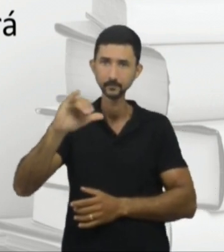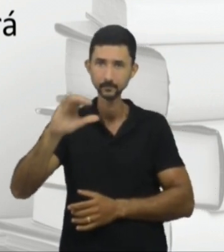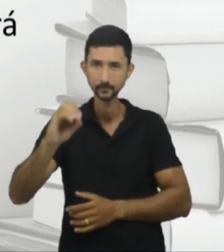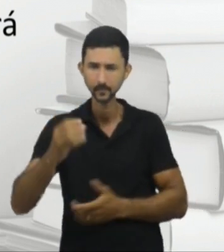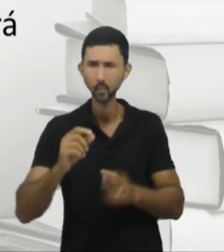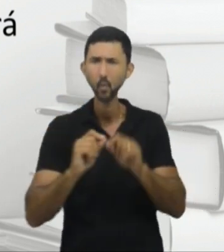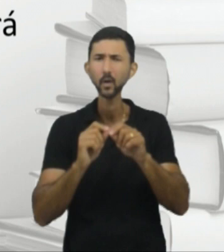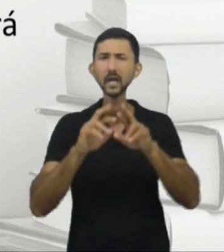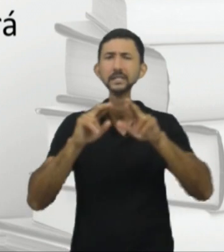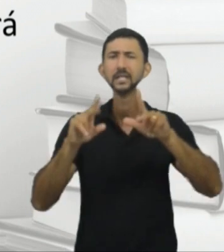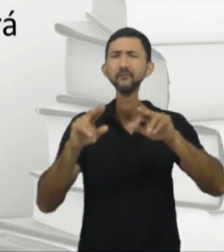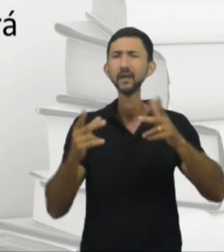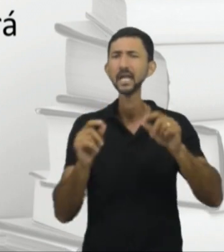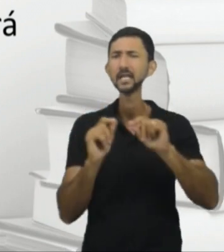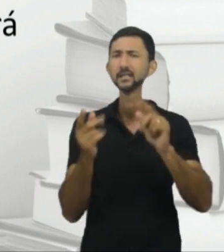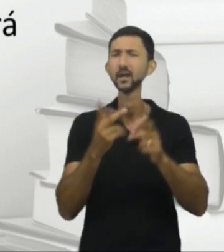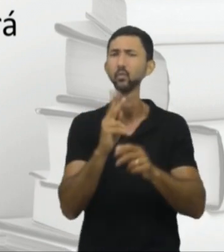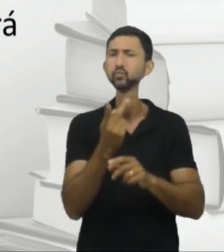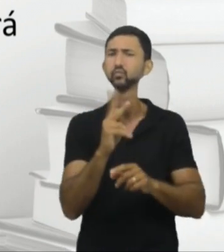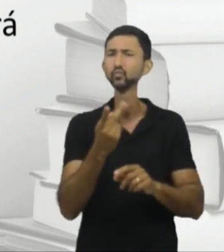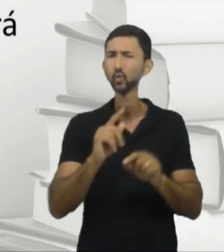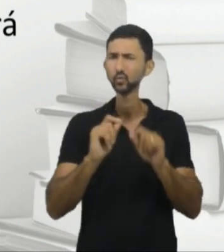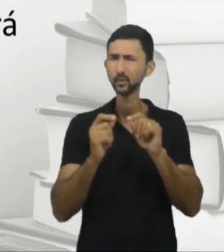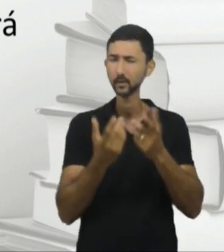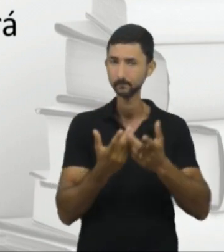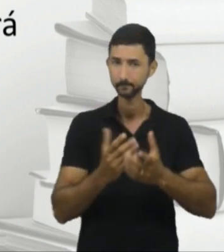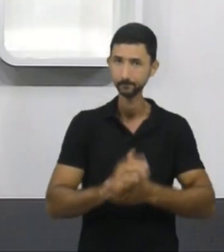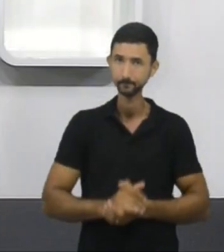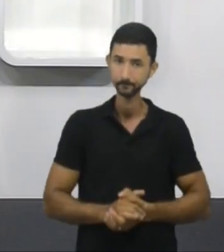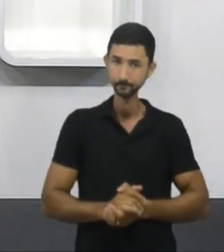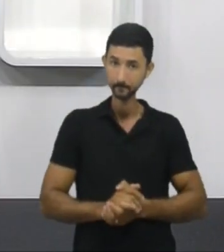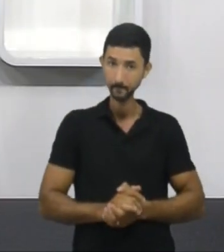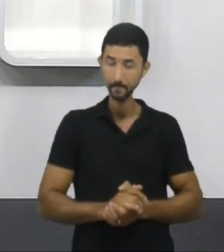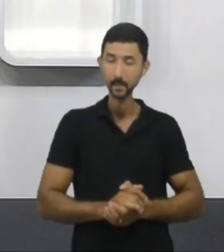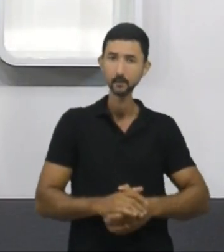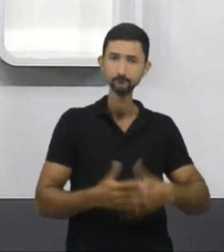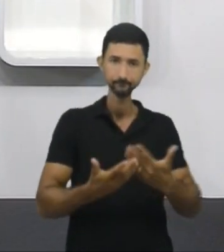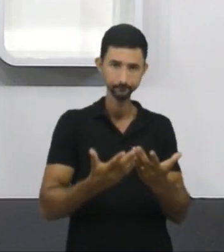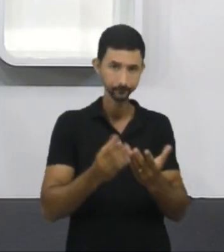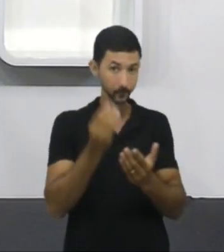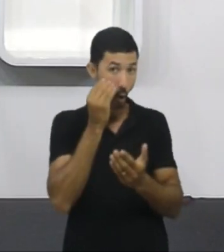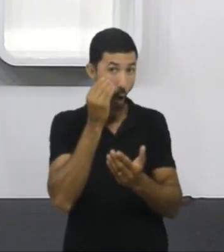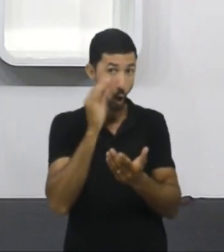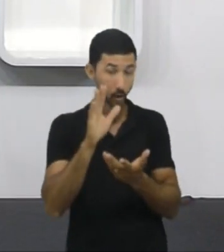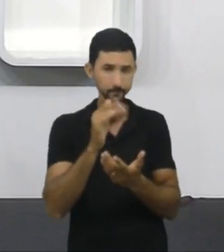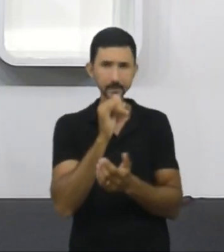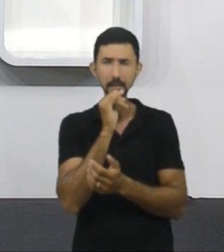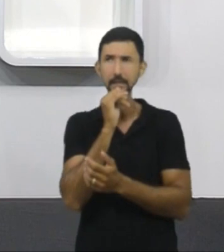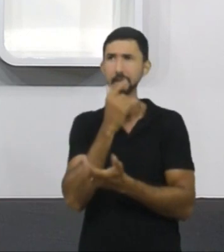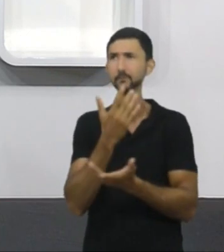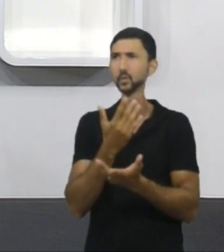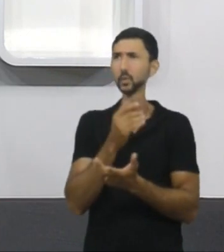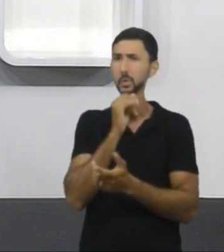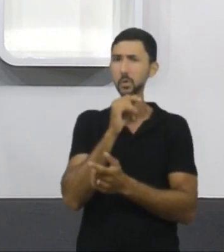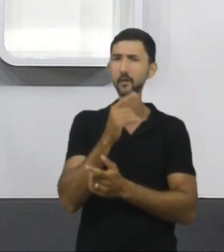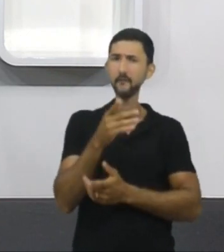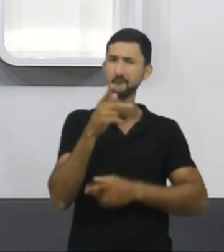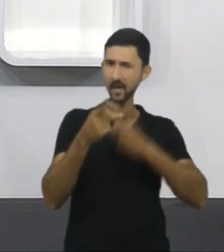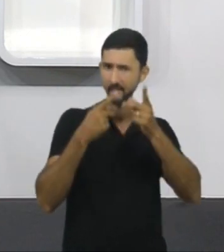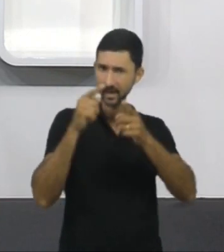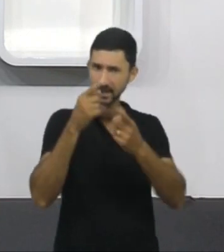entre oposição e acréscimo? Presta atenção. Quando você diz, por exemplo, que